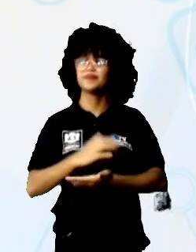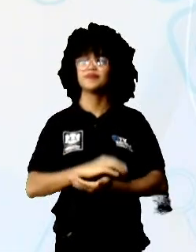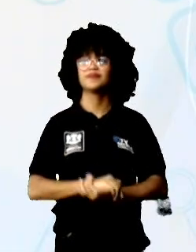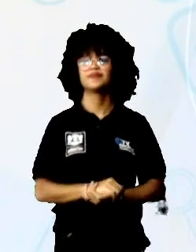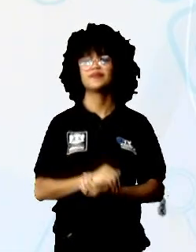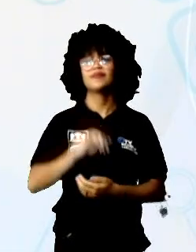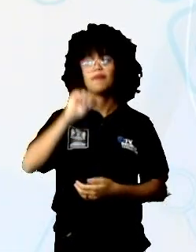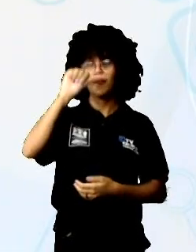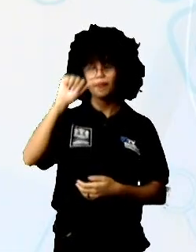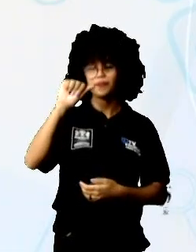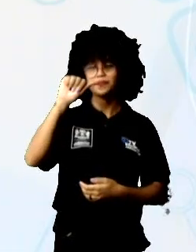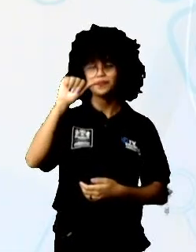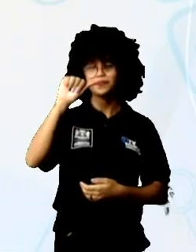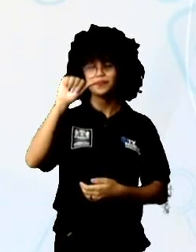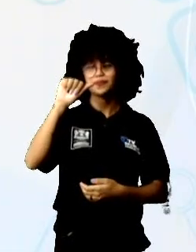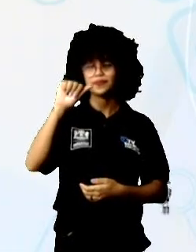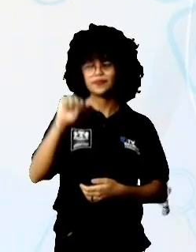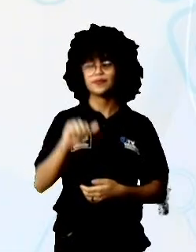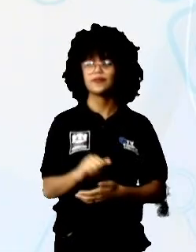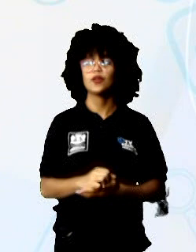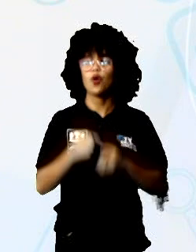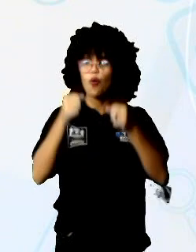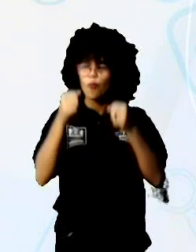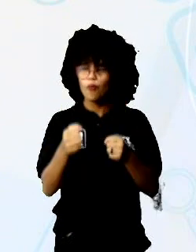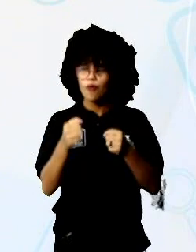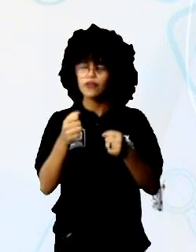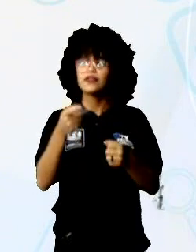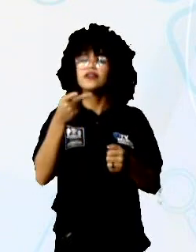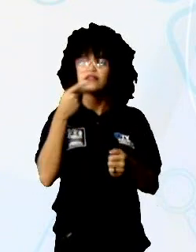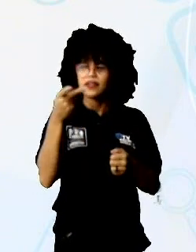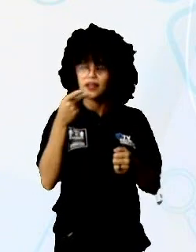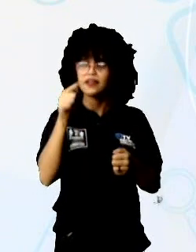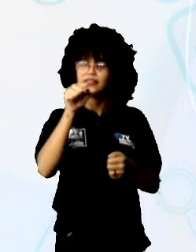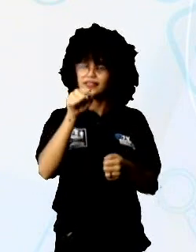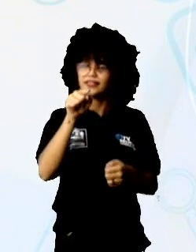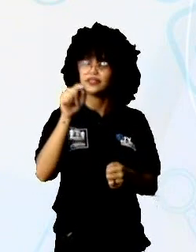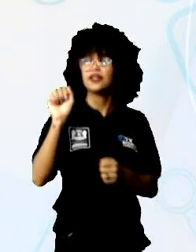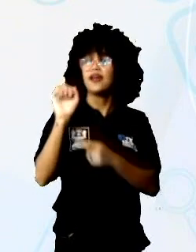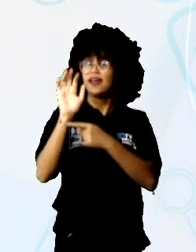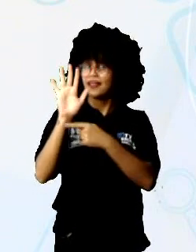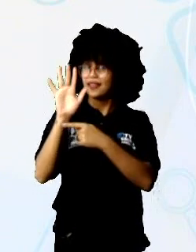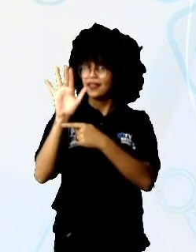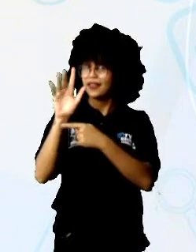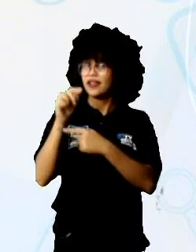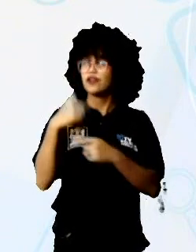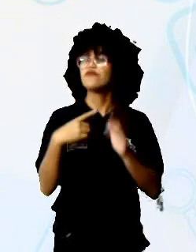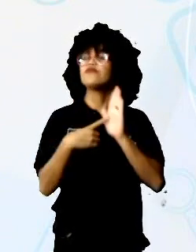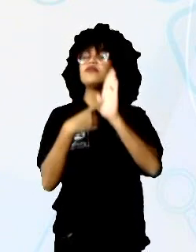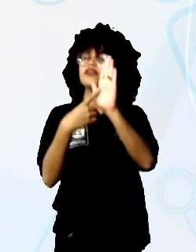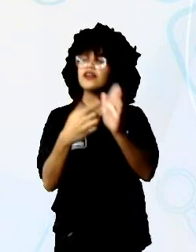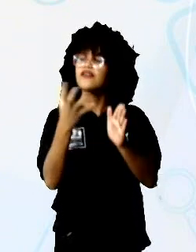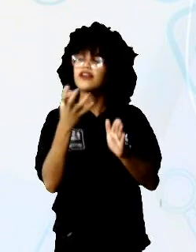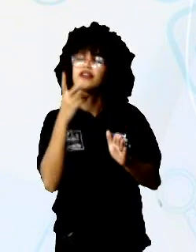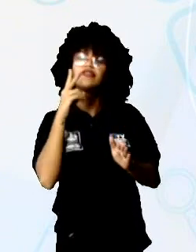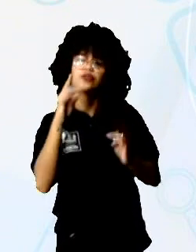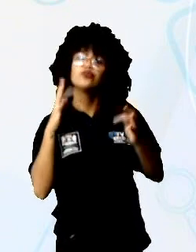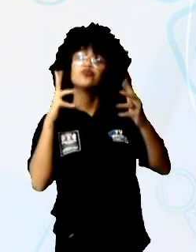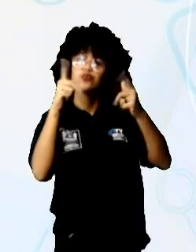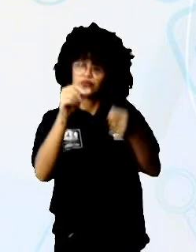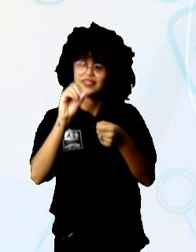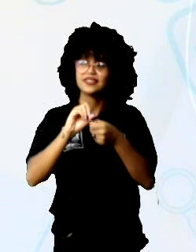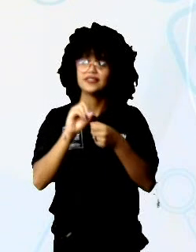e a falem aí em casa comigo tá certo gente eu vou mostrar mas eu quero ouvir todo mundo